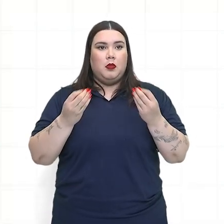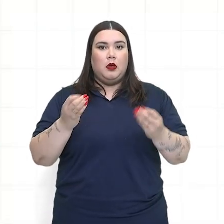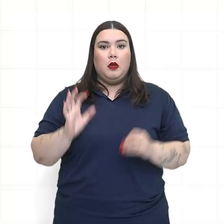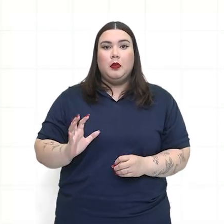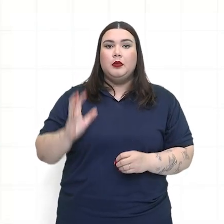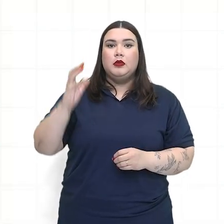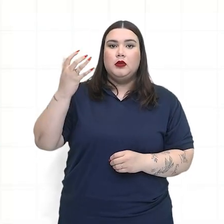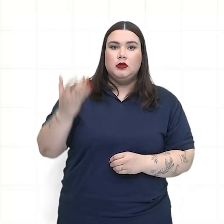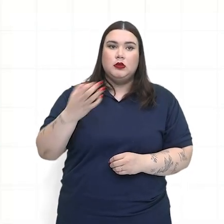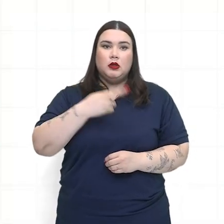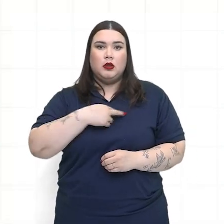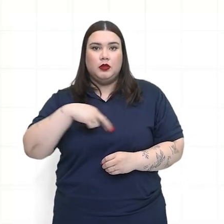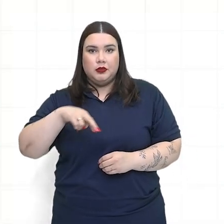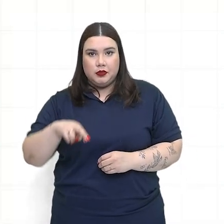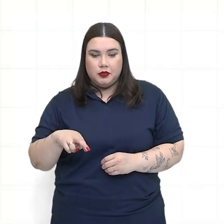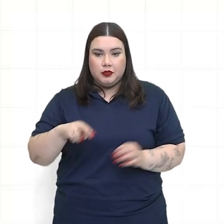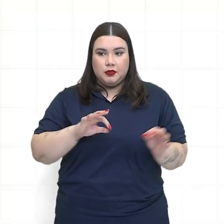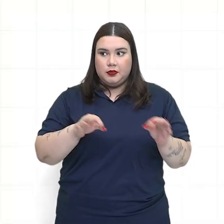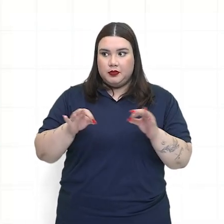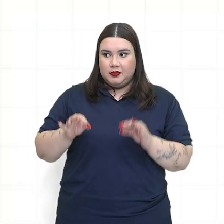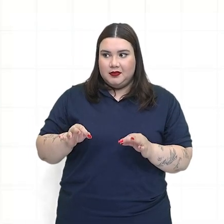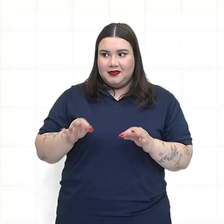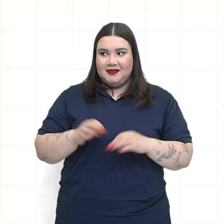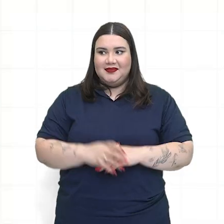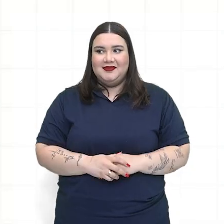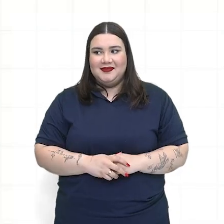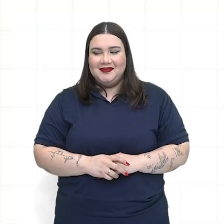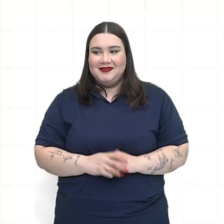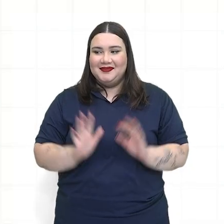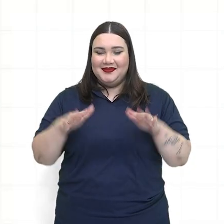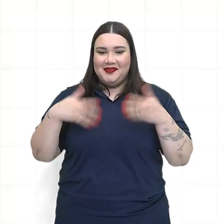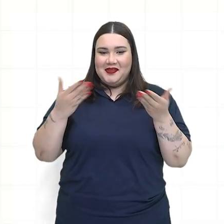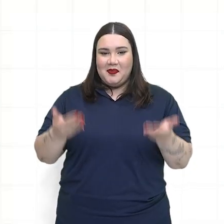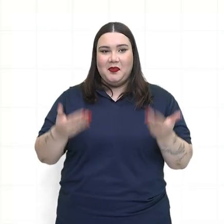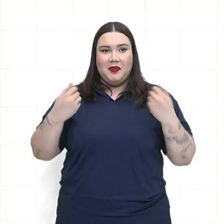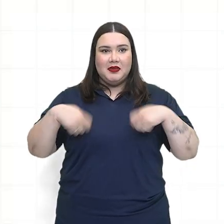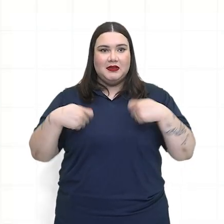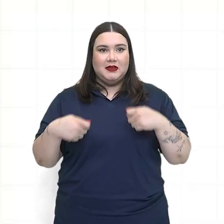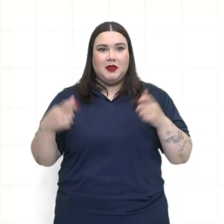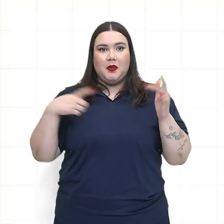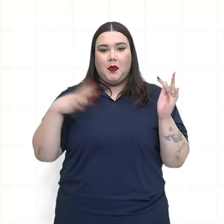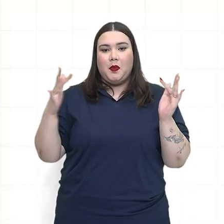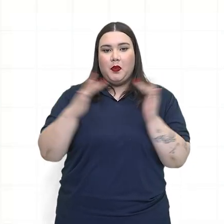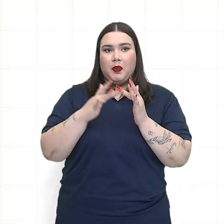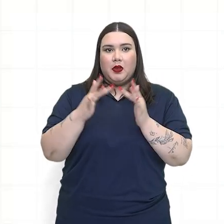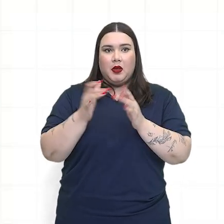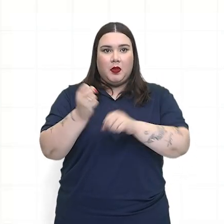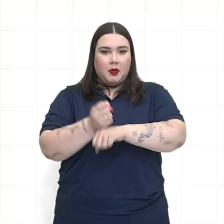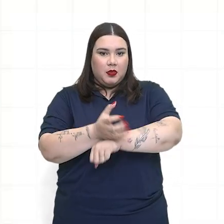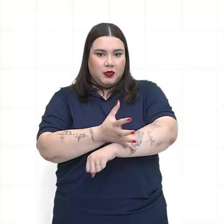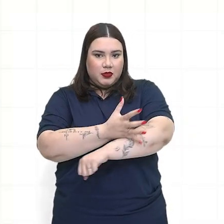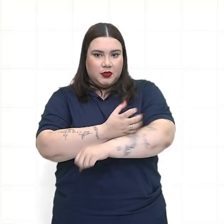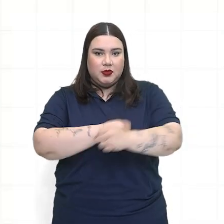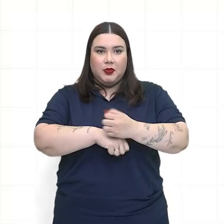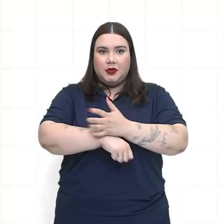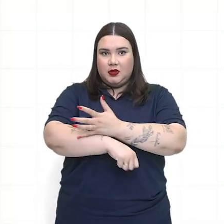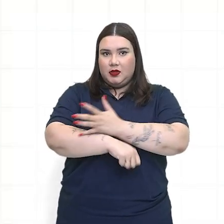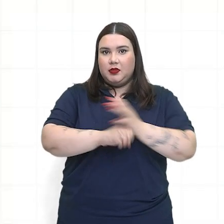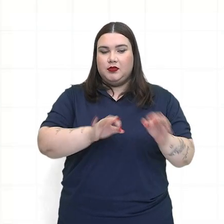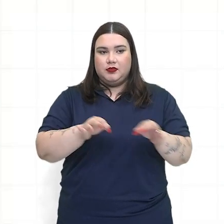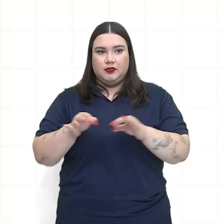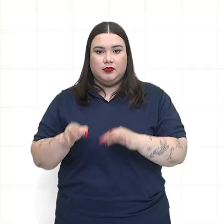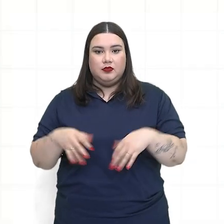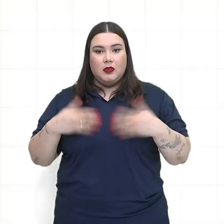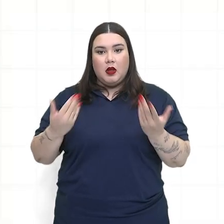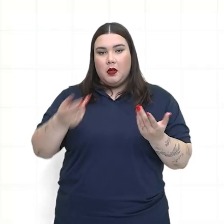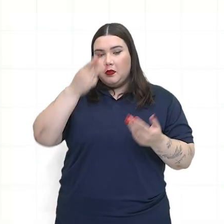ele ocorre nas religiões? Tem que ter uma conexão emocional, afetiva.